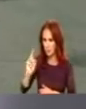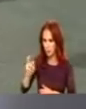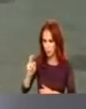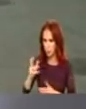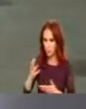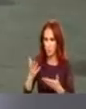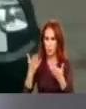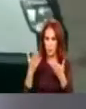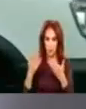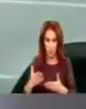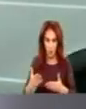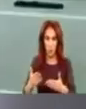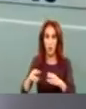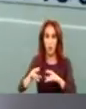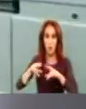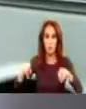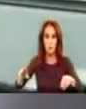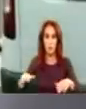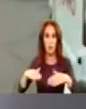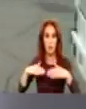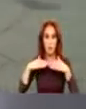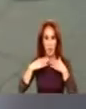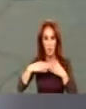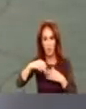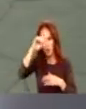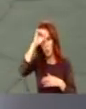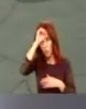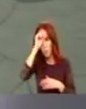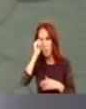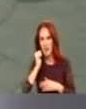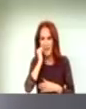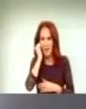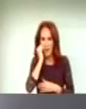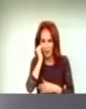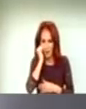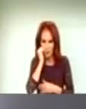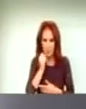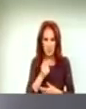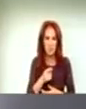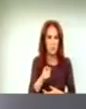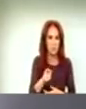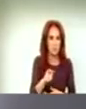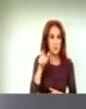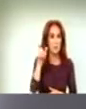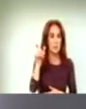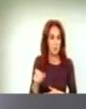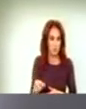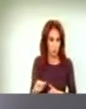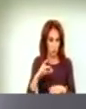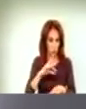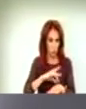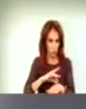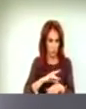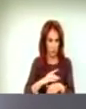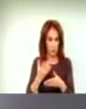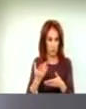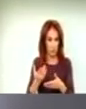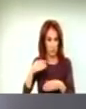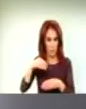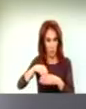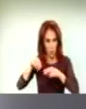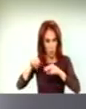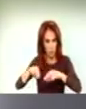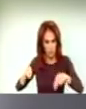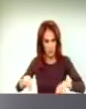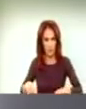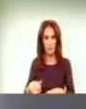desaparece, pessoas que desaparecem de um ponto, nunca mais ninguém as vê, mas isto é aos milhares. Apesar destes exemplos todos, da falta de democracia e da falta de eleições, como é